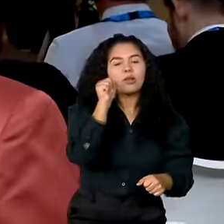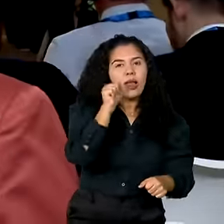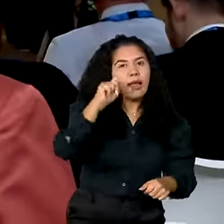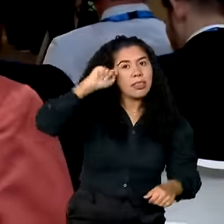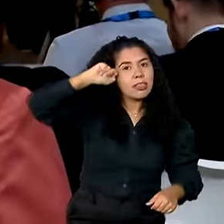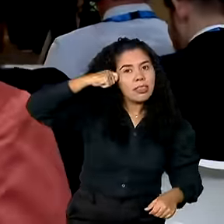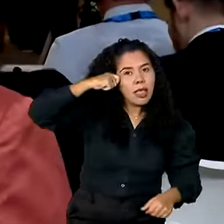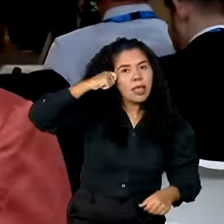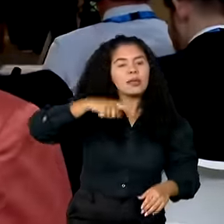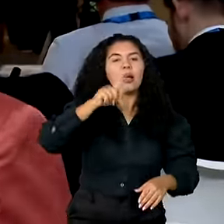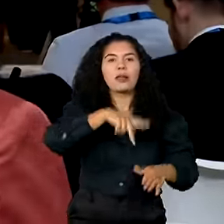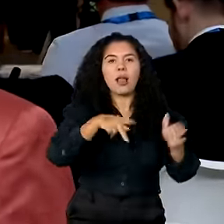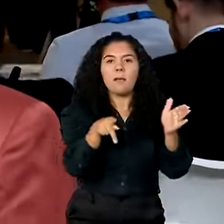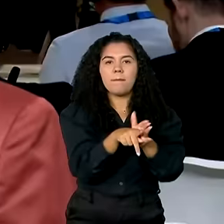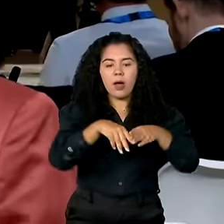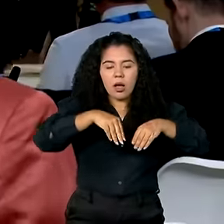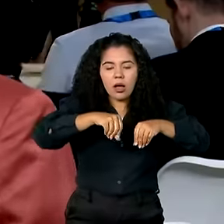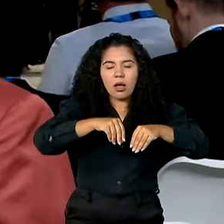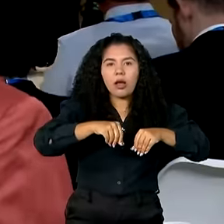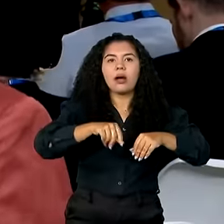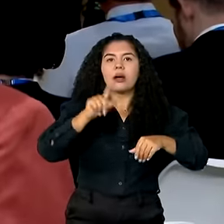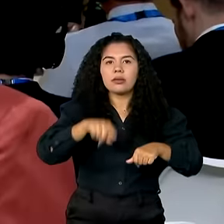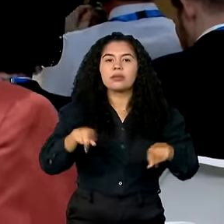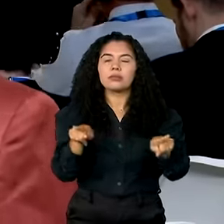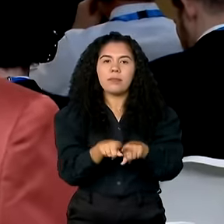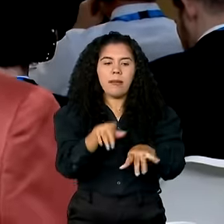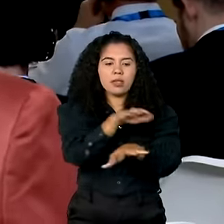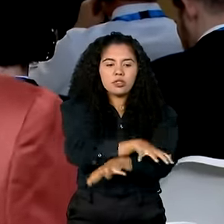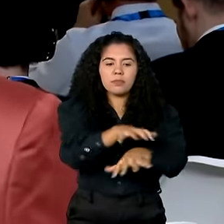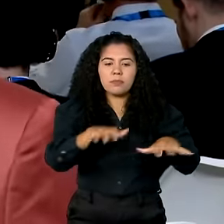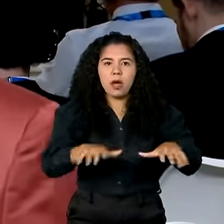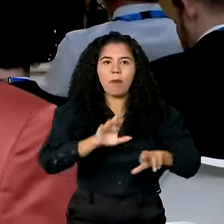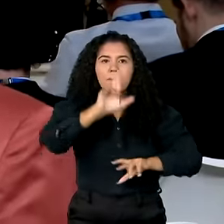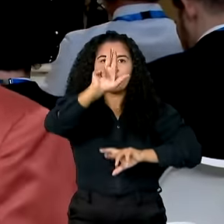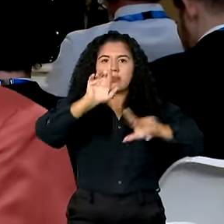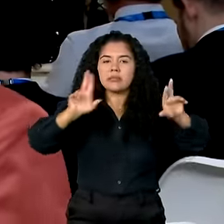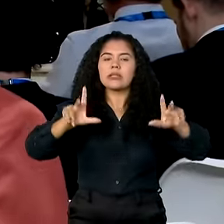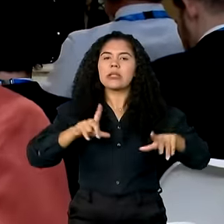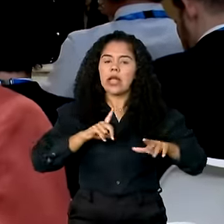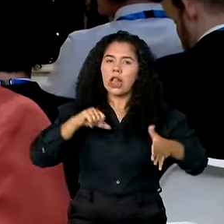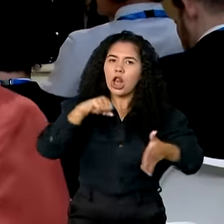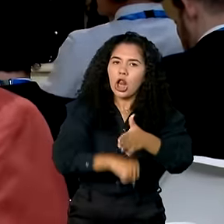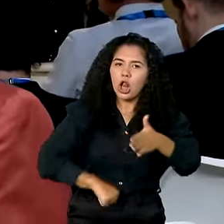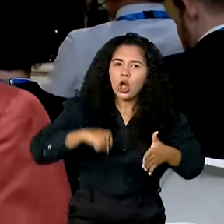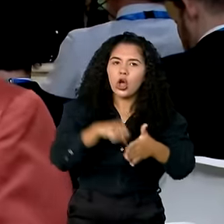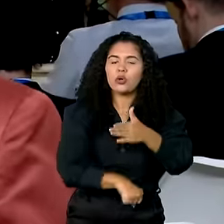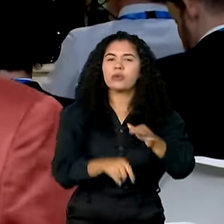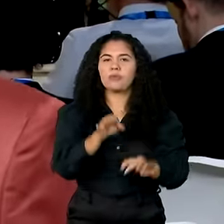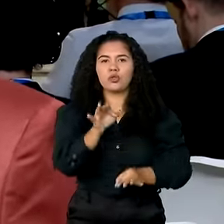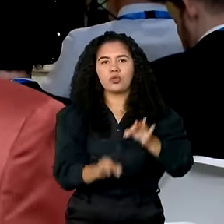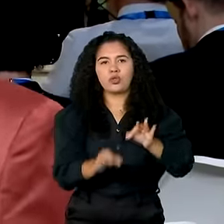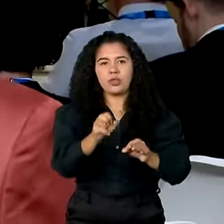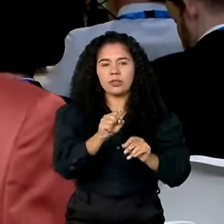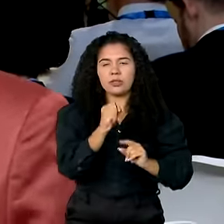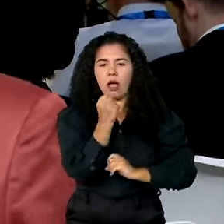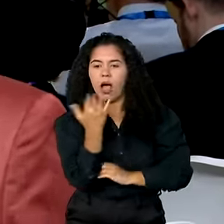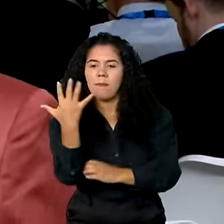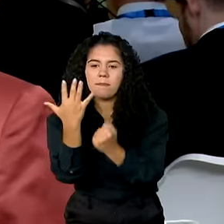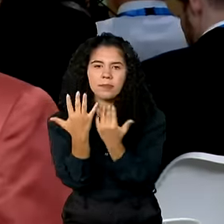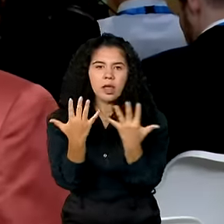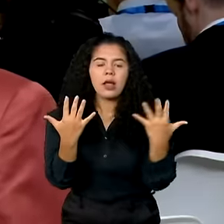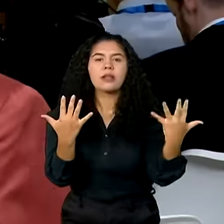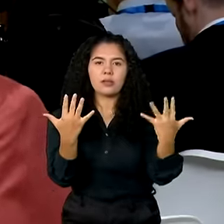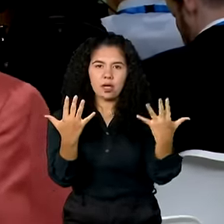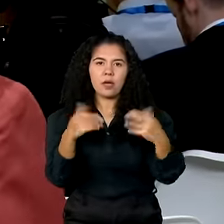territórios distintos do Brasil, que são de biomas distintos do Brasil, que fazem luta por justiça ambiental, contra o racismo ambiental a partir